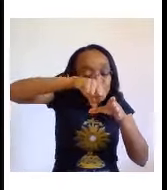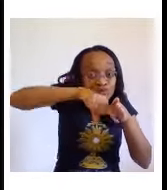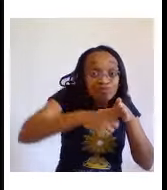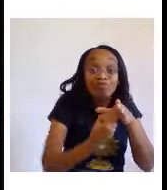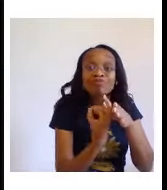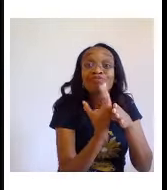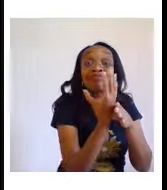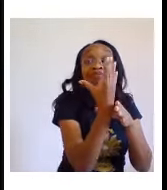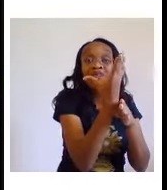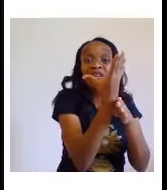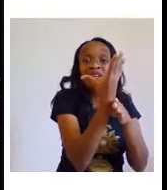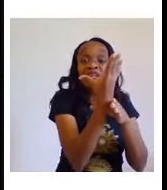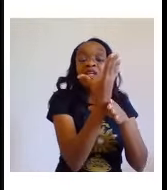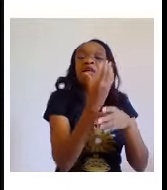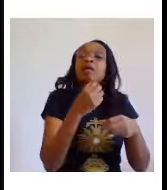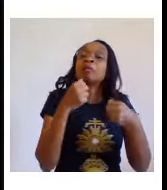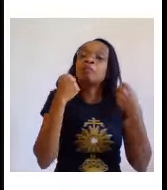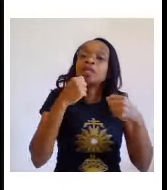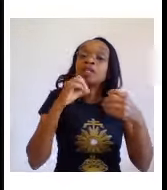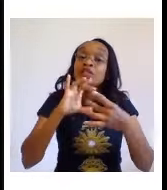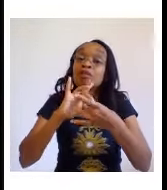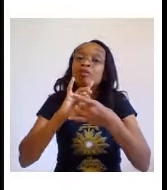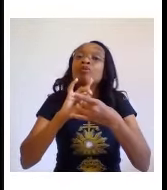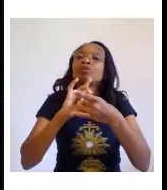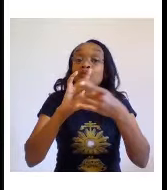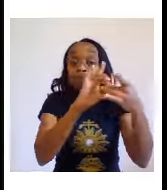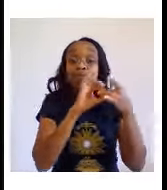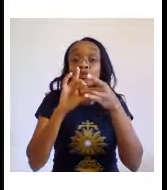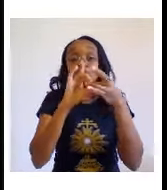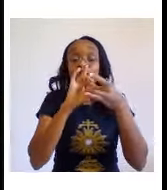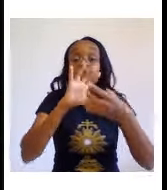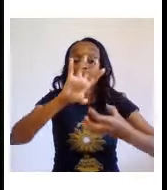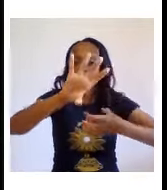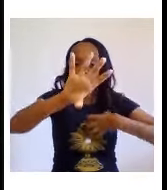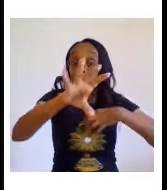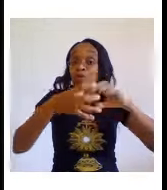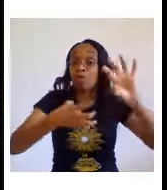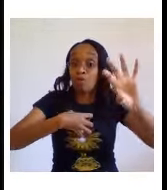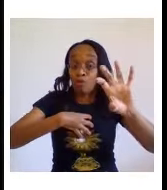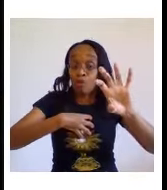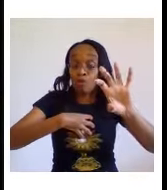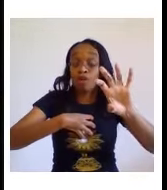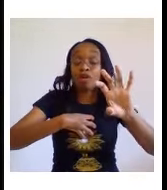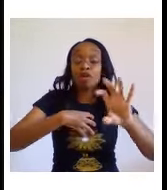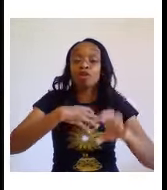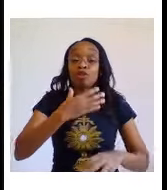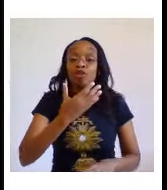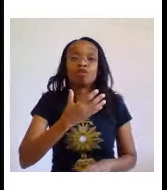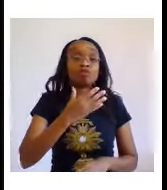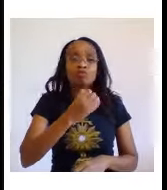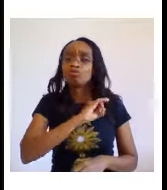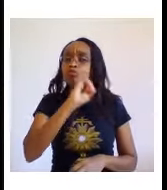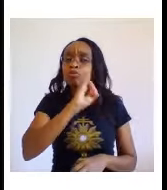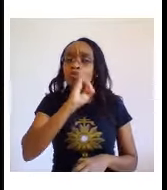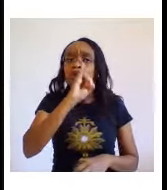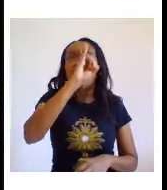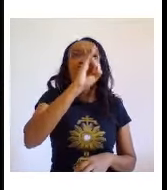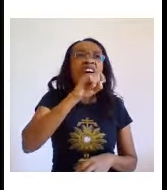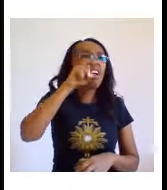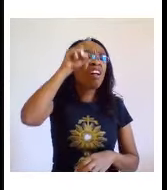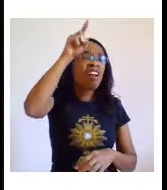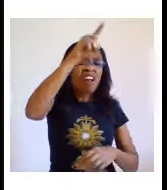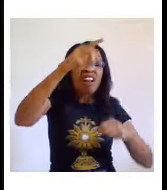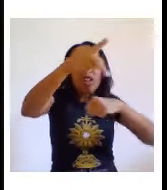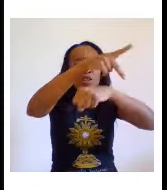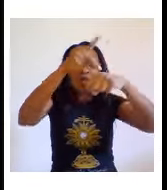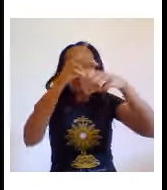ela precisa estar relacionada com a empatia do nosso colega lá na África, do nosso colega lá na Índia. De